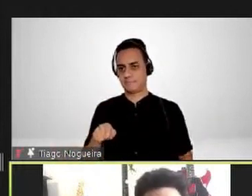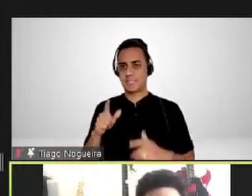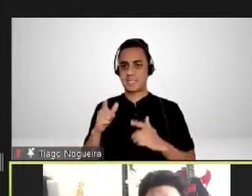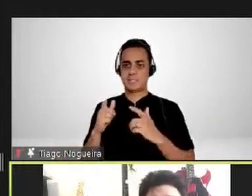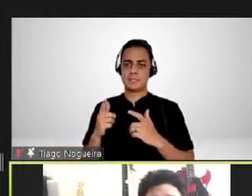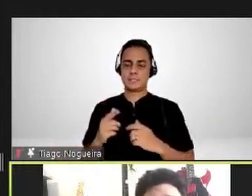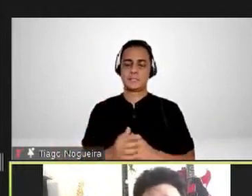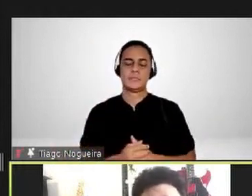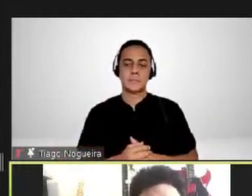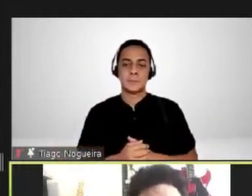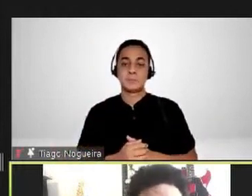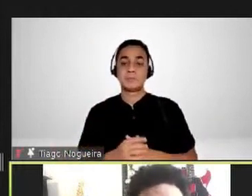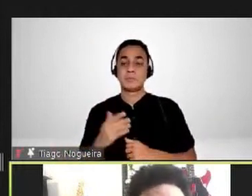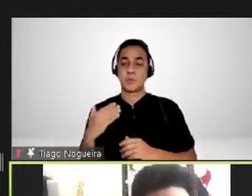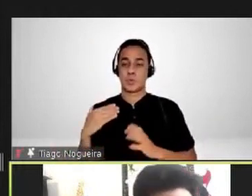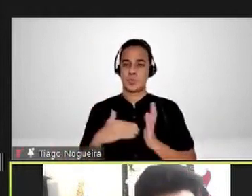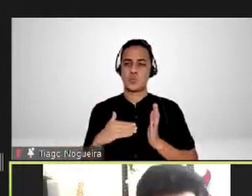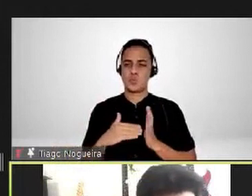último slide,